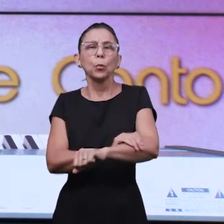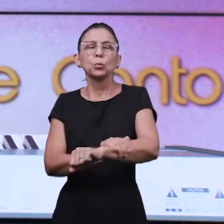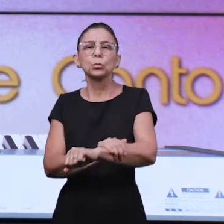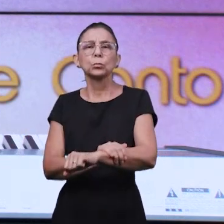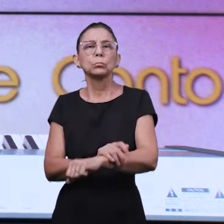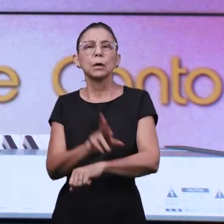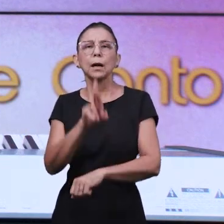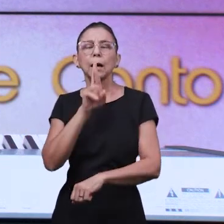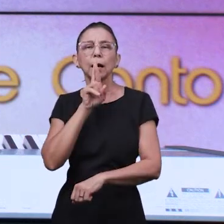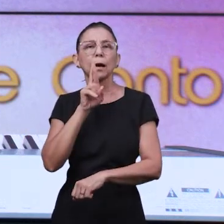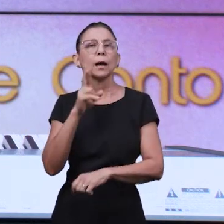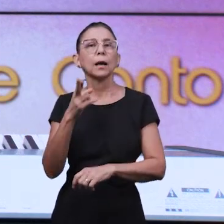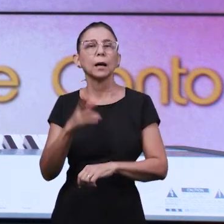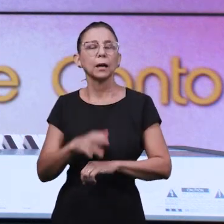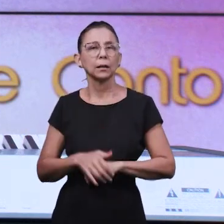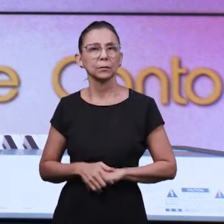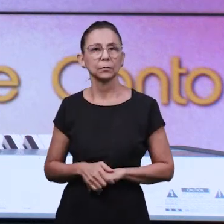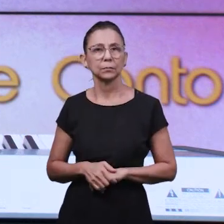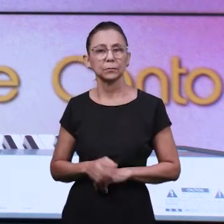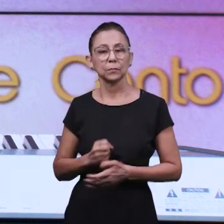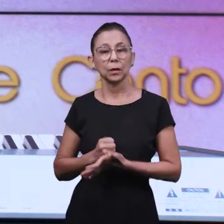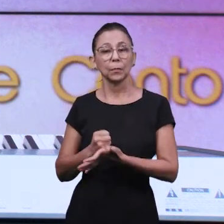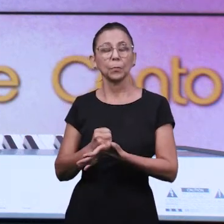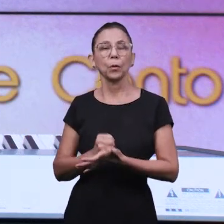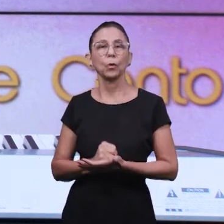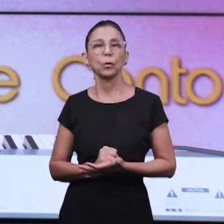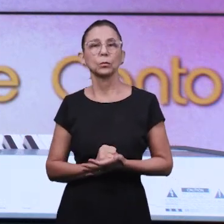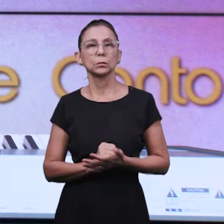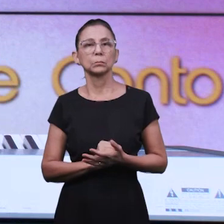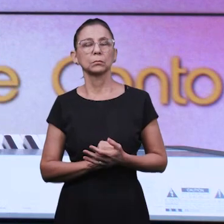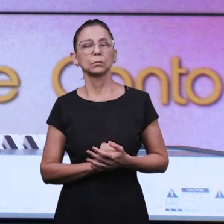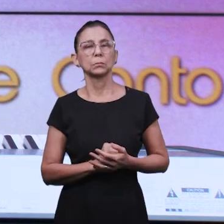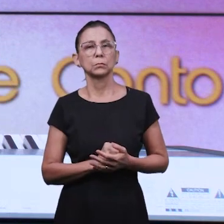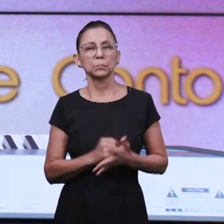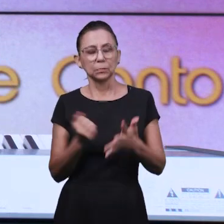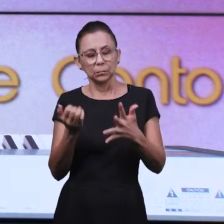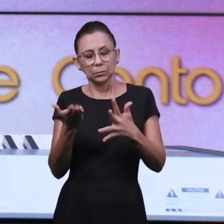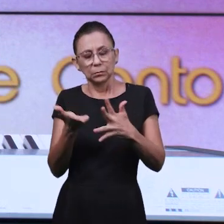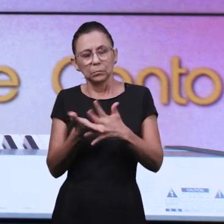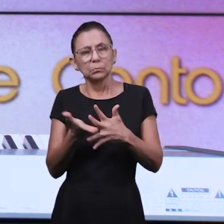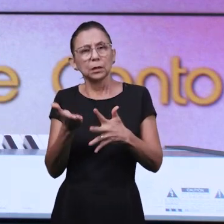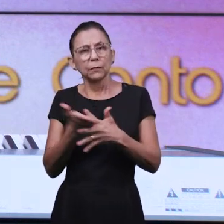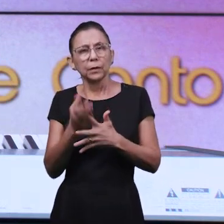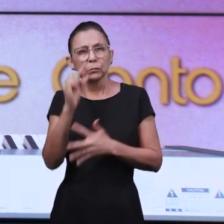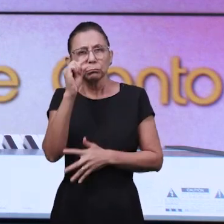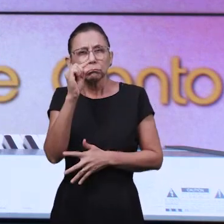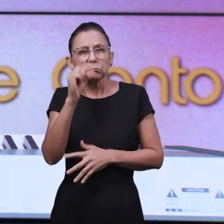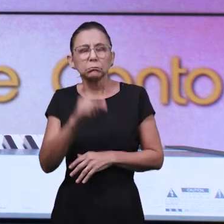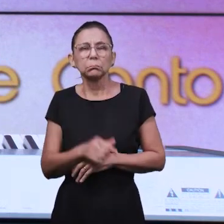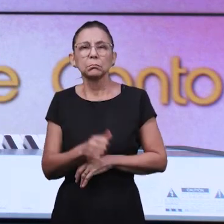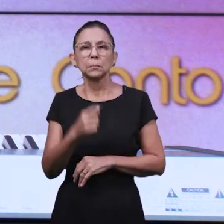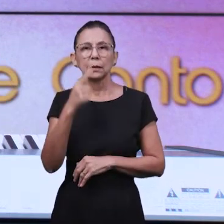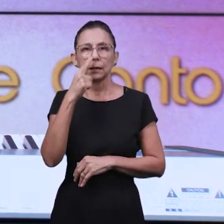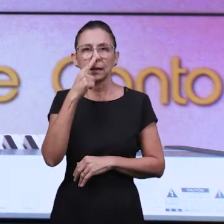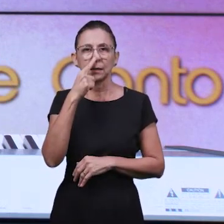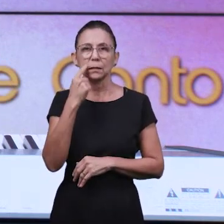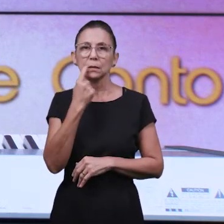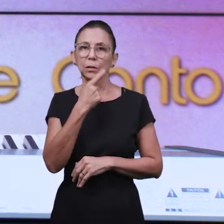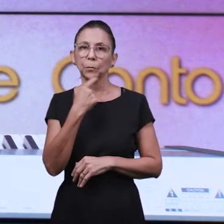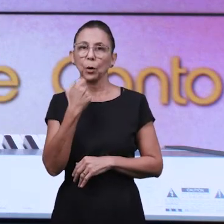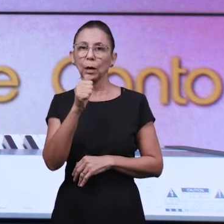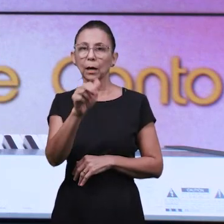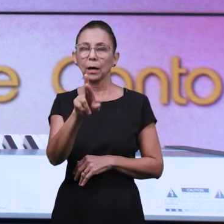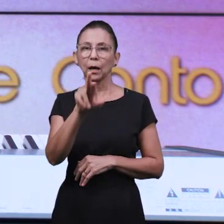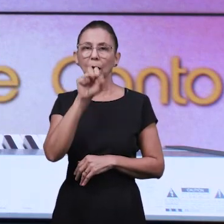de respiração, promovendo o apoio nos intervalos curtos, respirando pelo nariz e pela boca, para